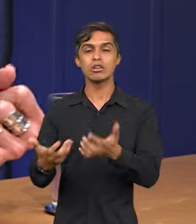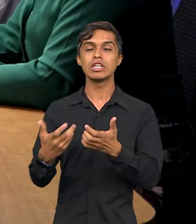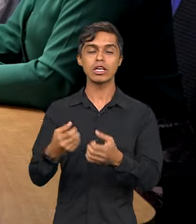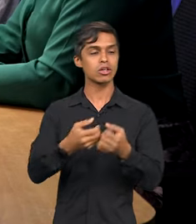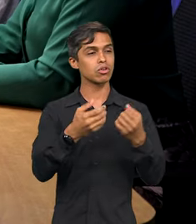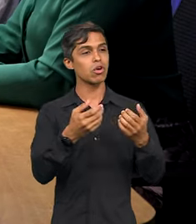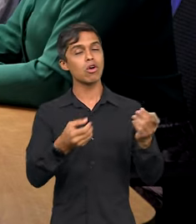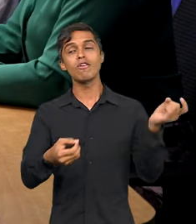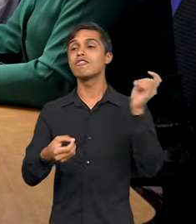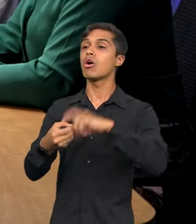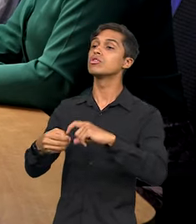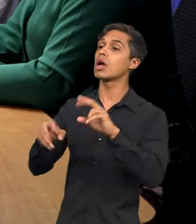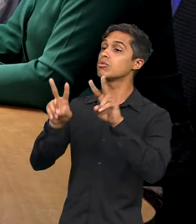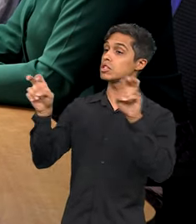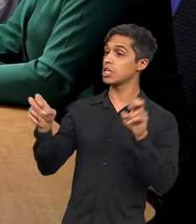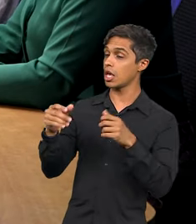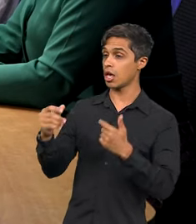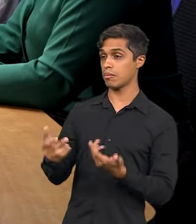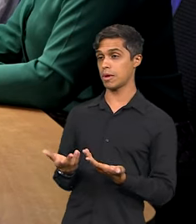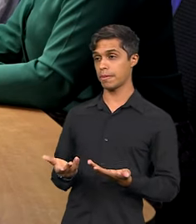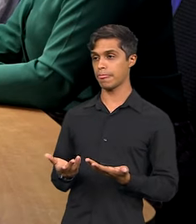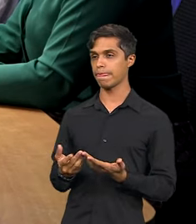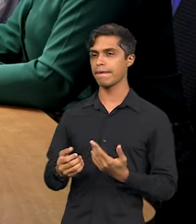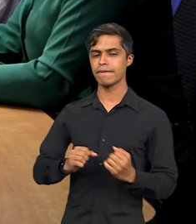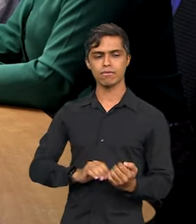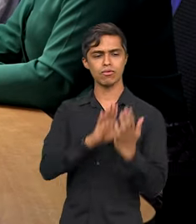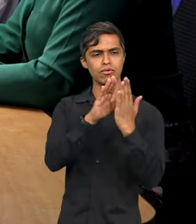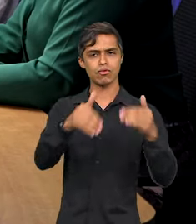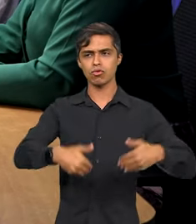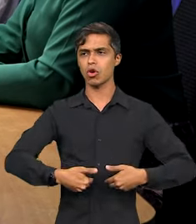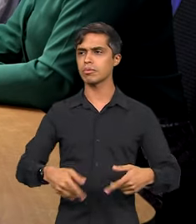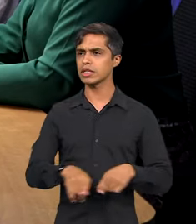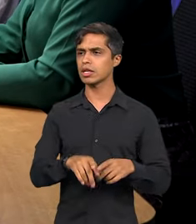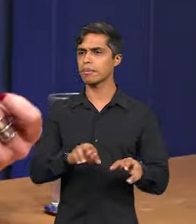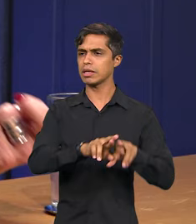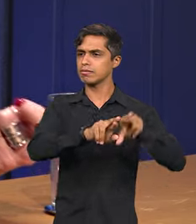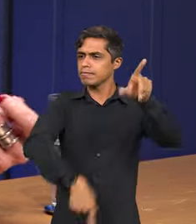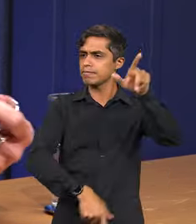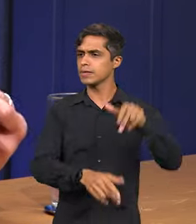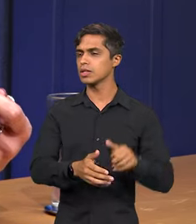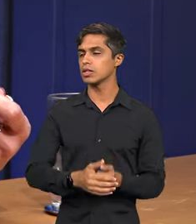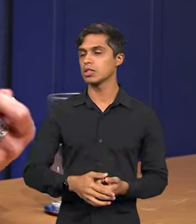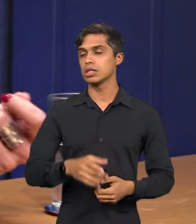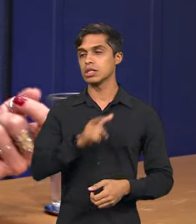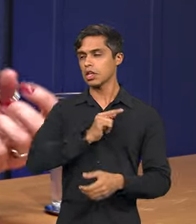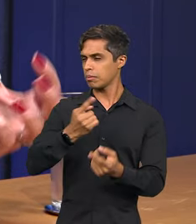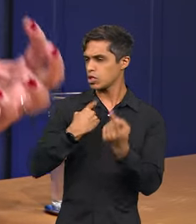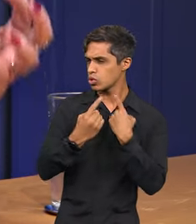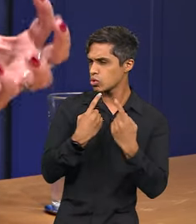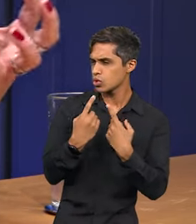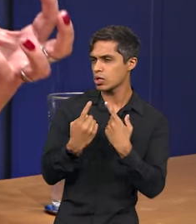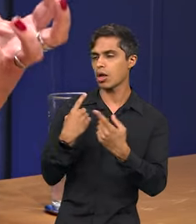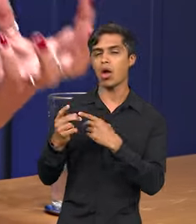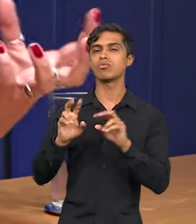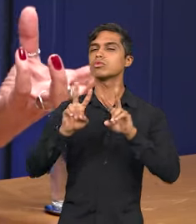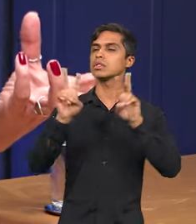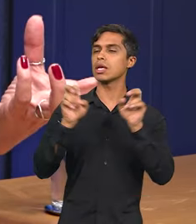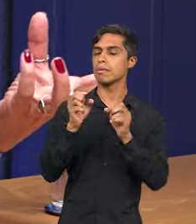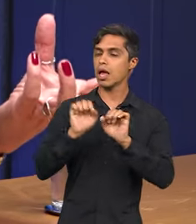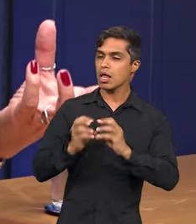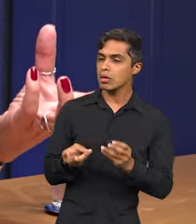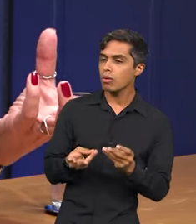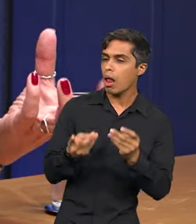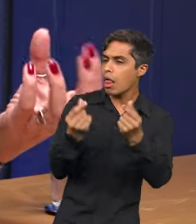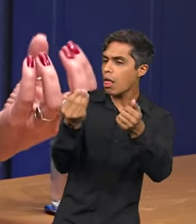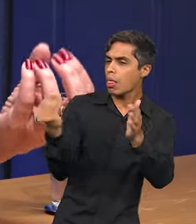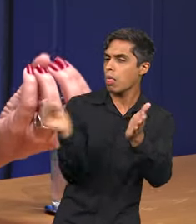vocês o tema do combate à fome e às desigualdades existe também uma discussão sobre a qualificação